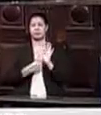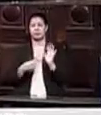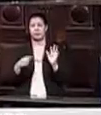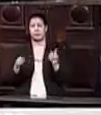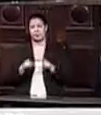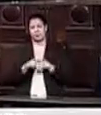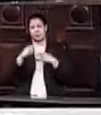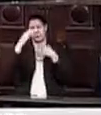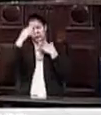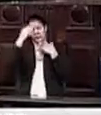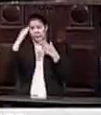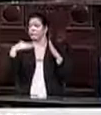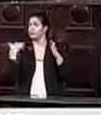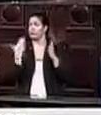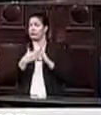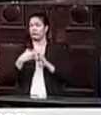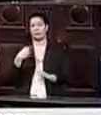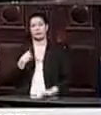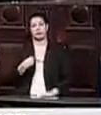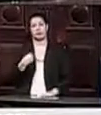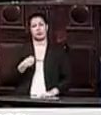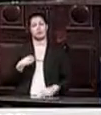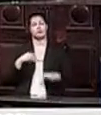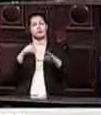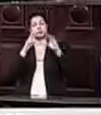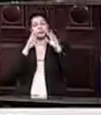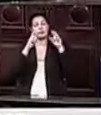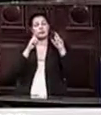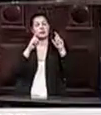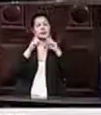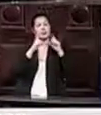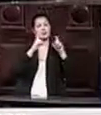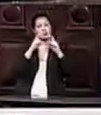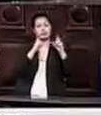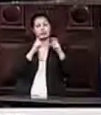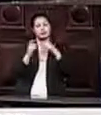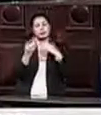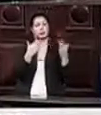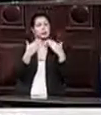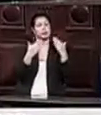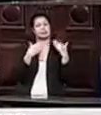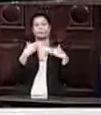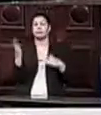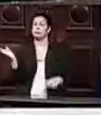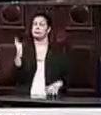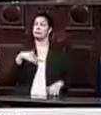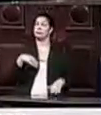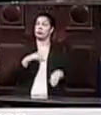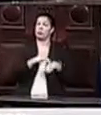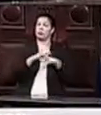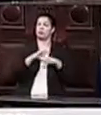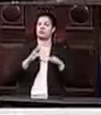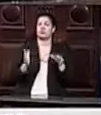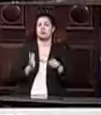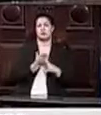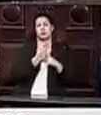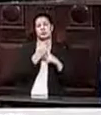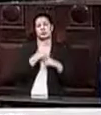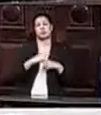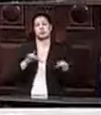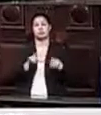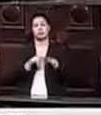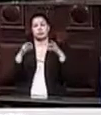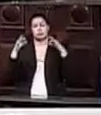a todos aqueles que compareceram às nossas audiências públicas para trazer a sua contribuição, e na certeza